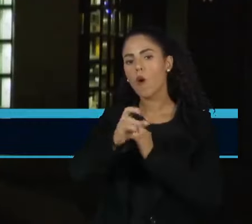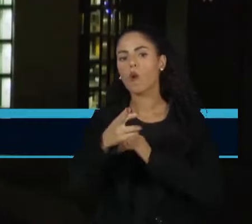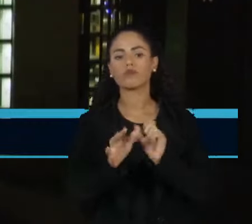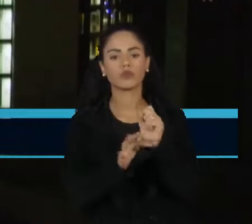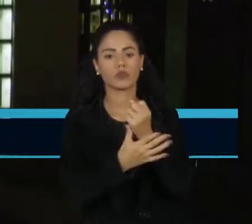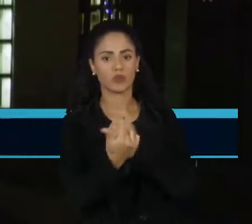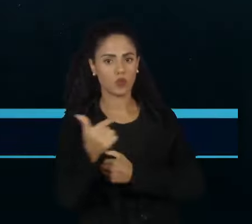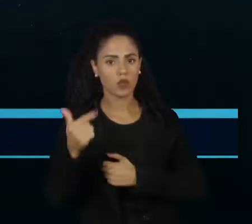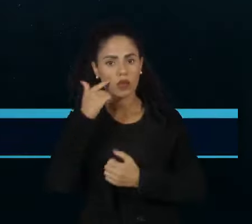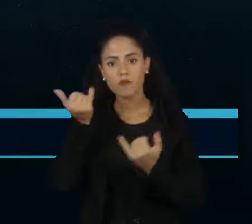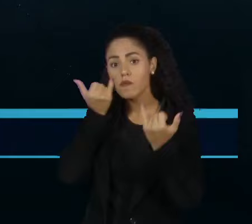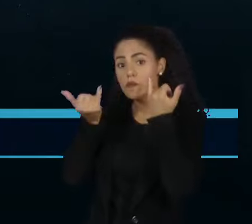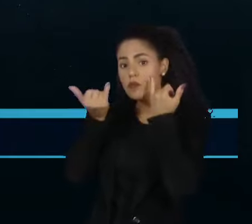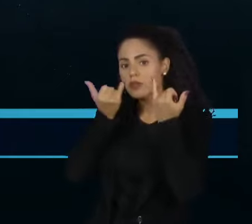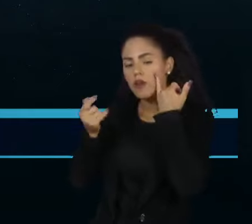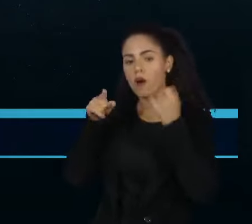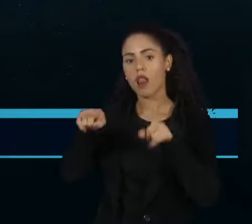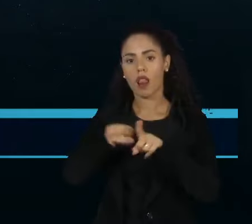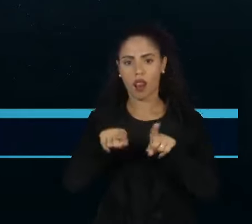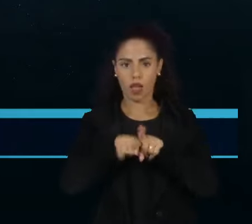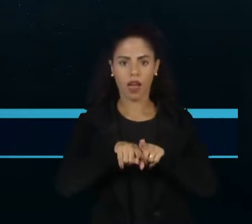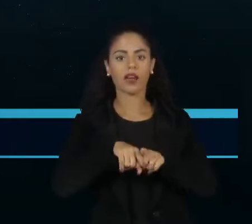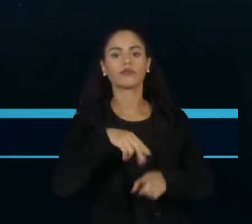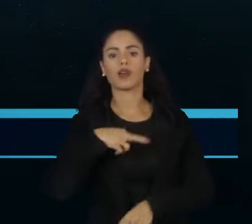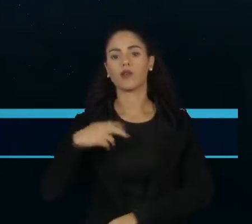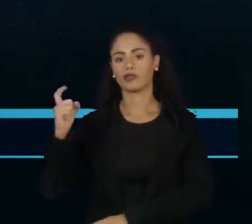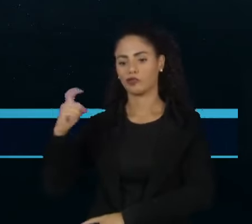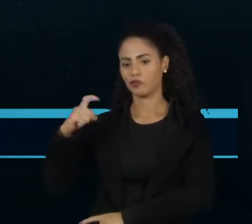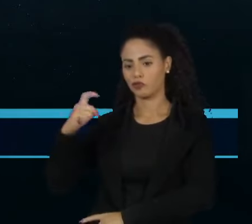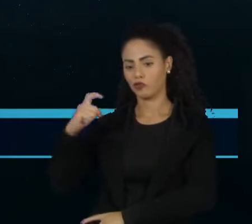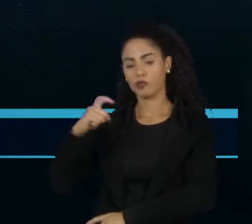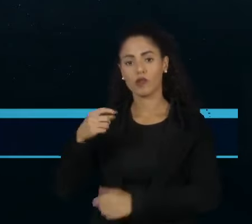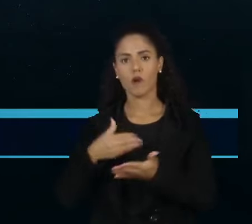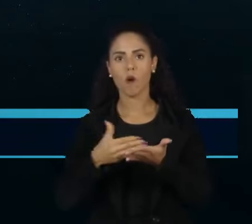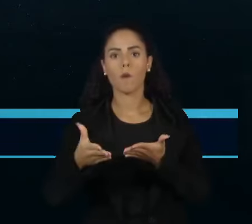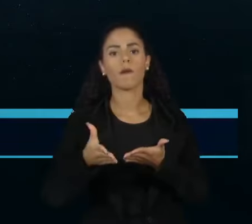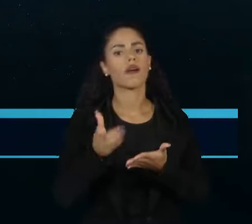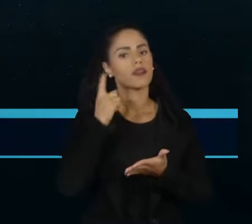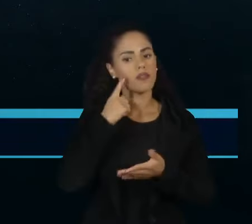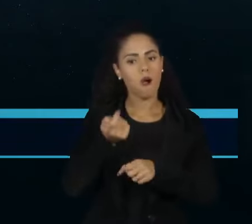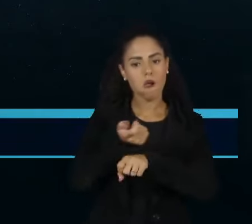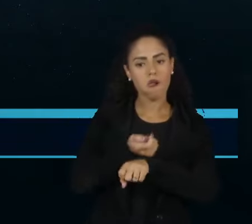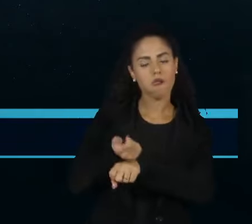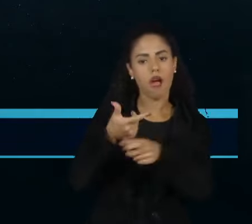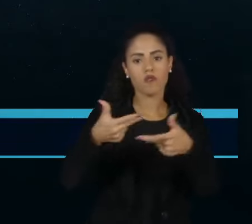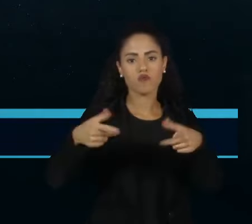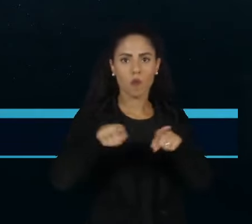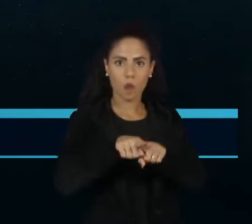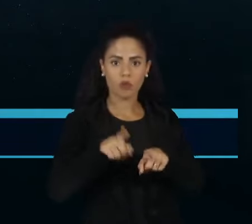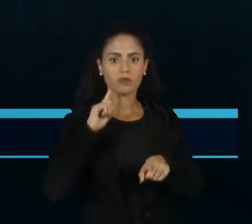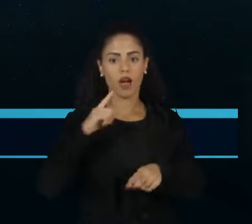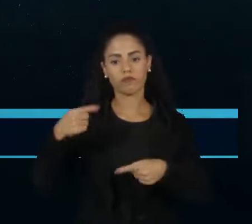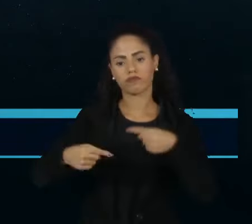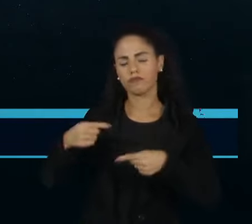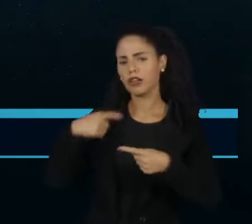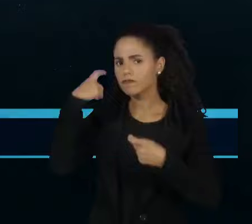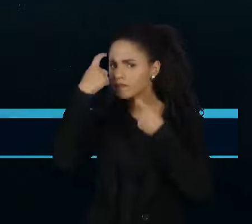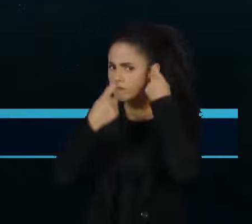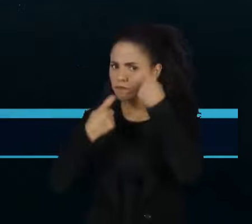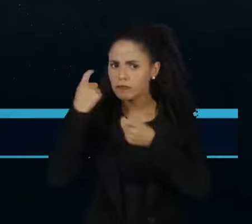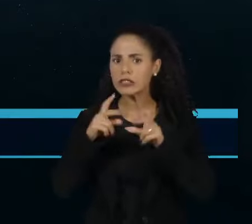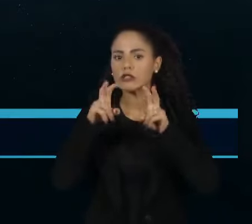segurança de dados a plataforma chinesa tiktok começa a atrair políticos de legendas tradicionais preocupados com o